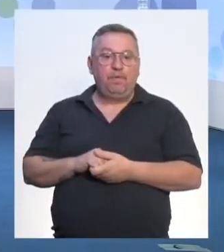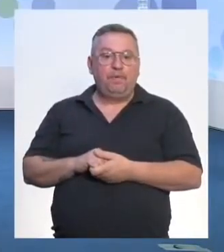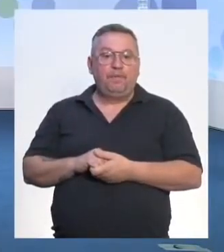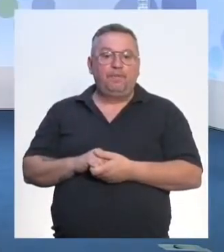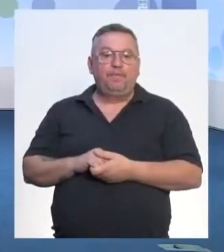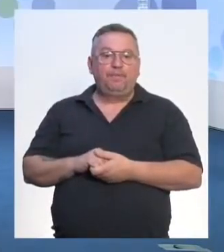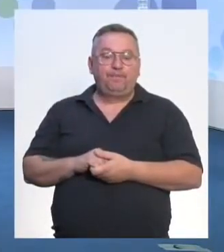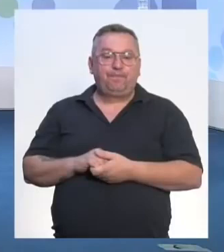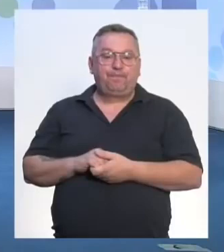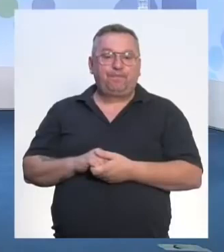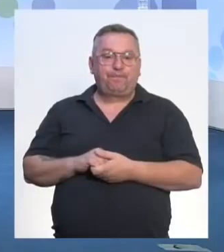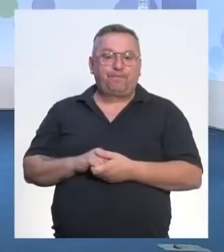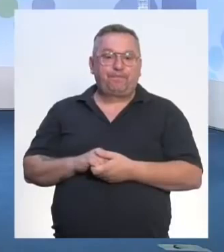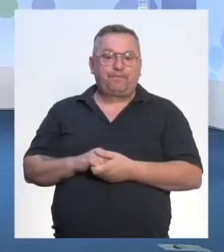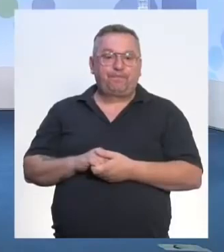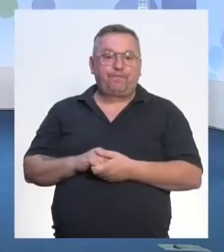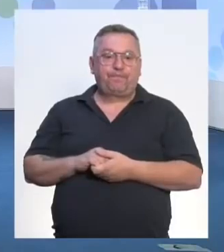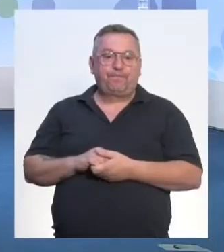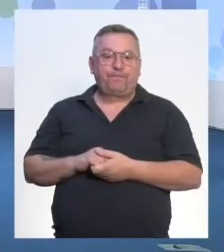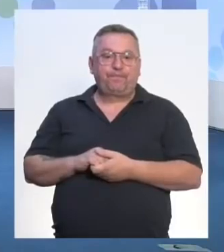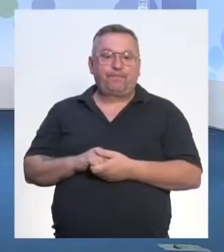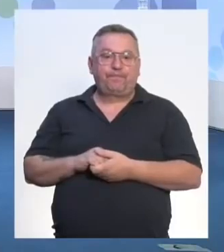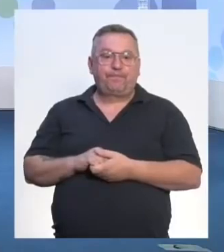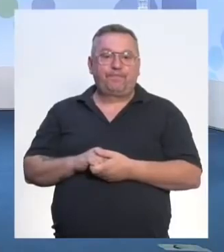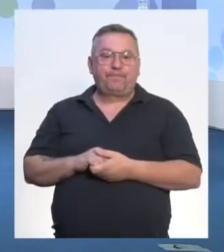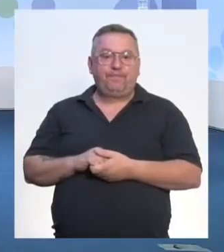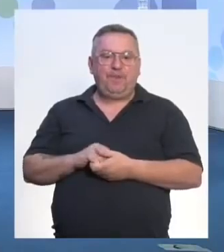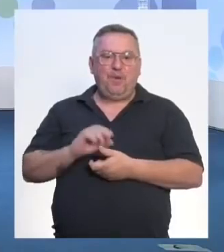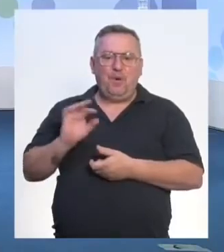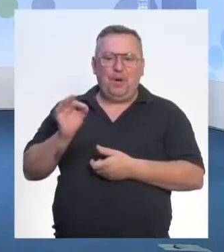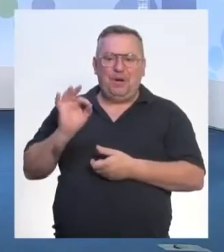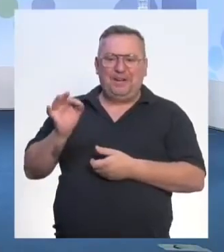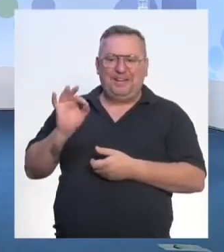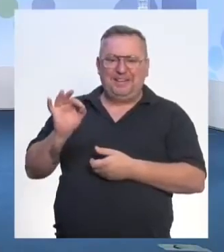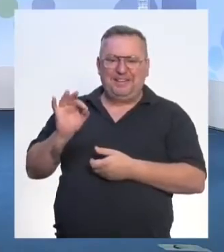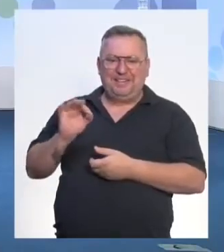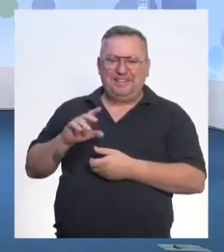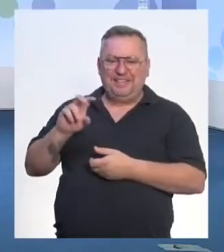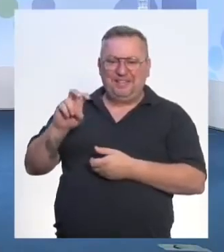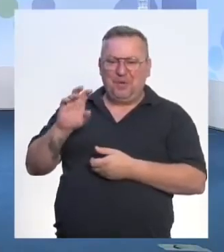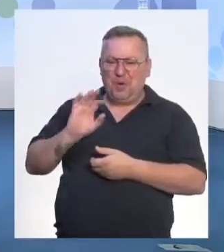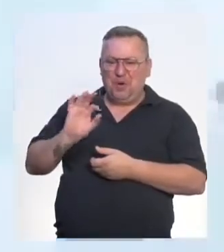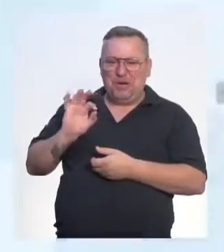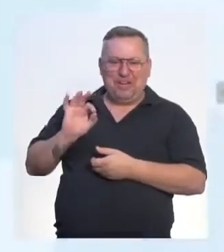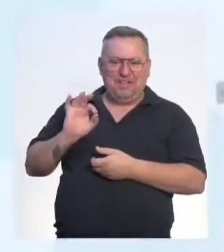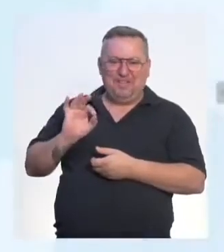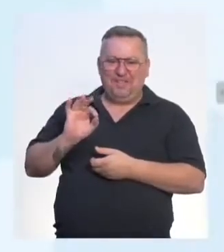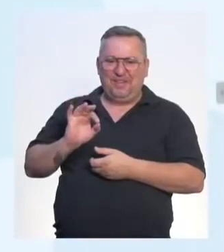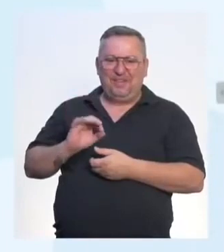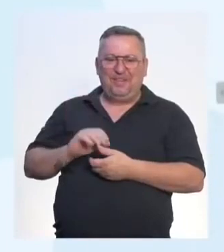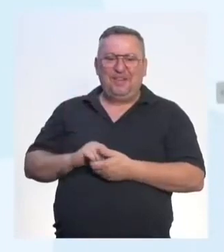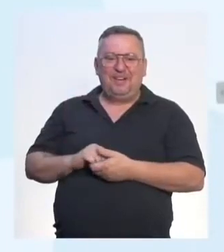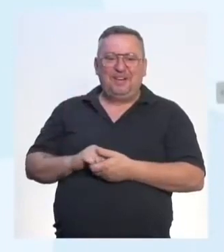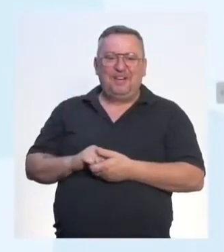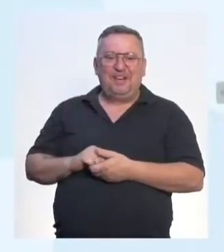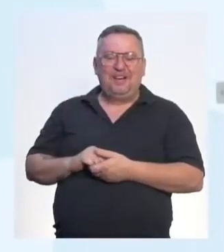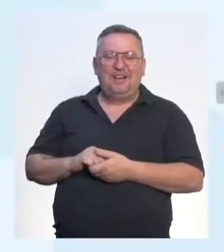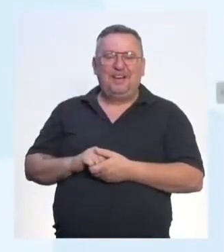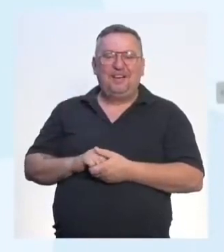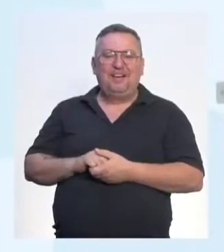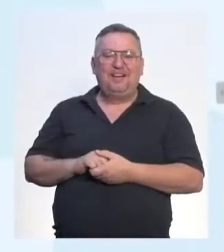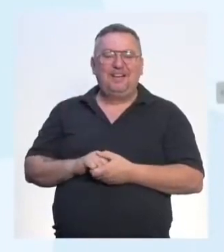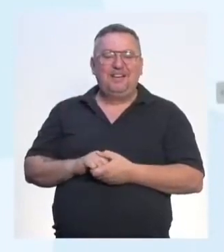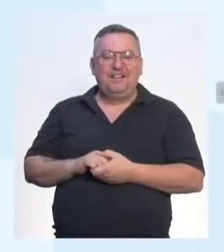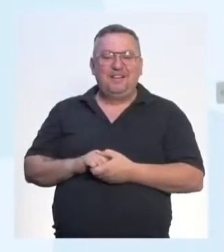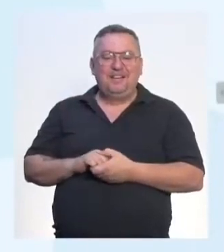aqui positivo. Nossa, esse 5 saiu ridículo, mano. Vamos lá, vamos tentar de novo. Então aqui no